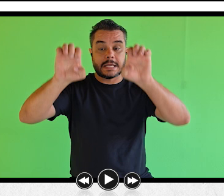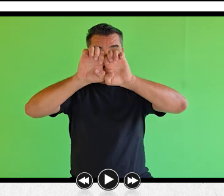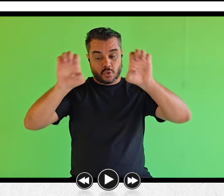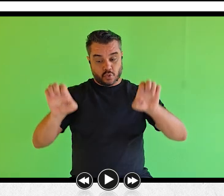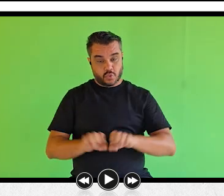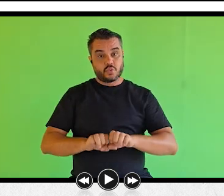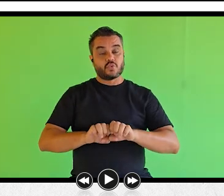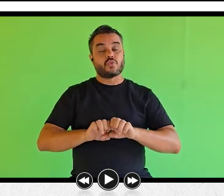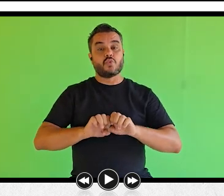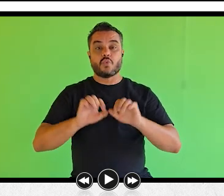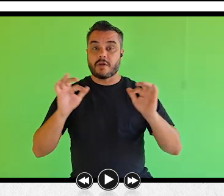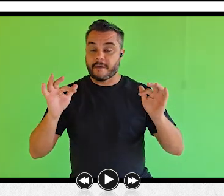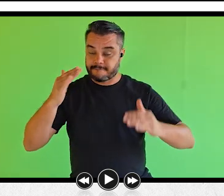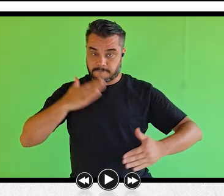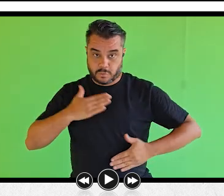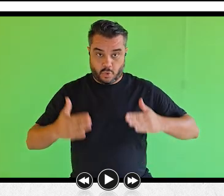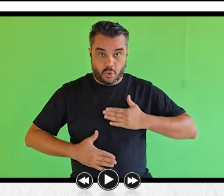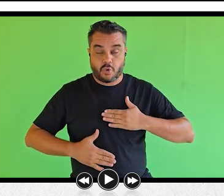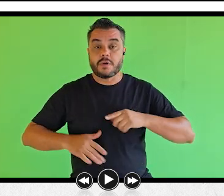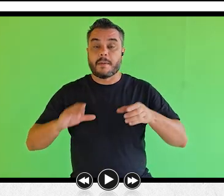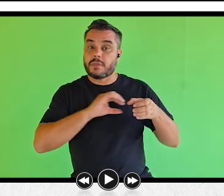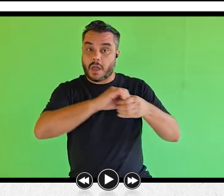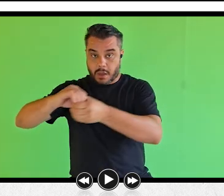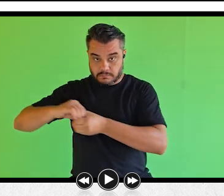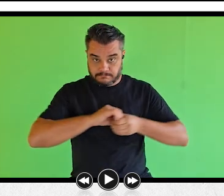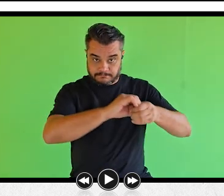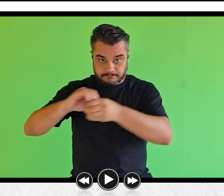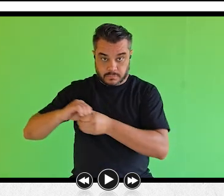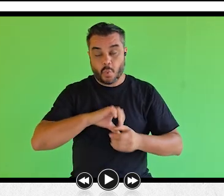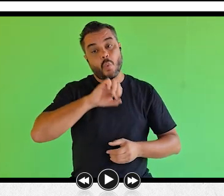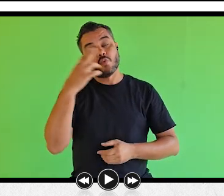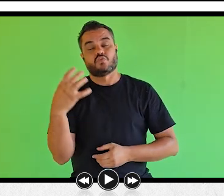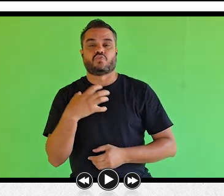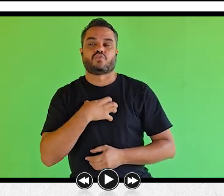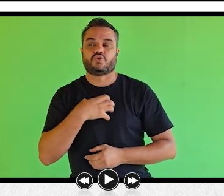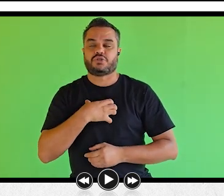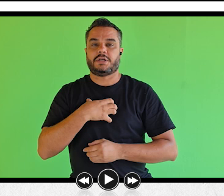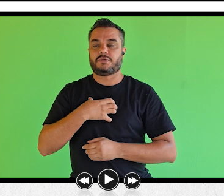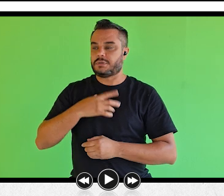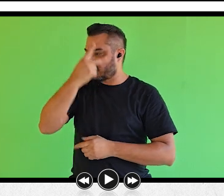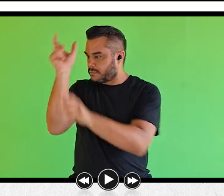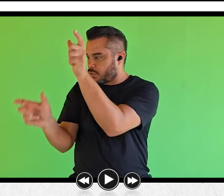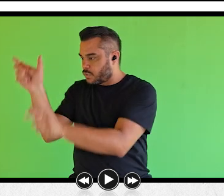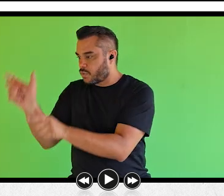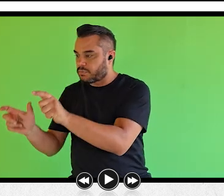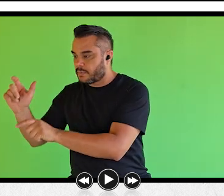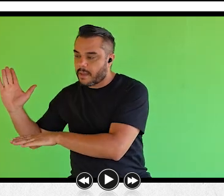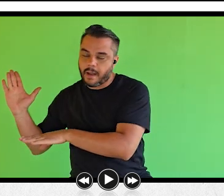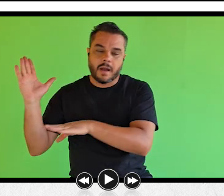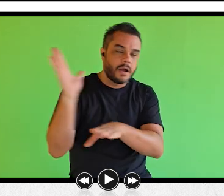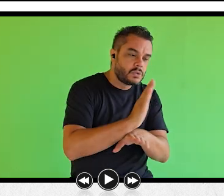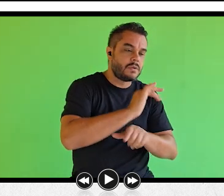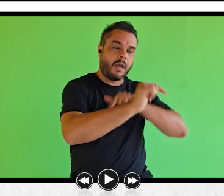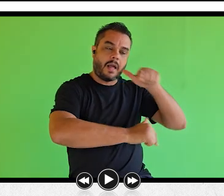cooperativas ou outras formas de associação de catadores de materiais reutilizáveis e recicláveis. Então veja que a nossa